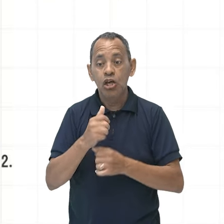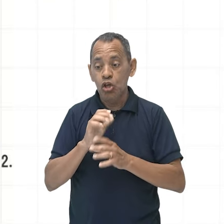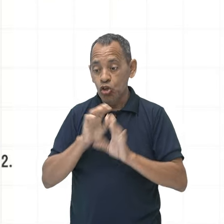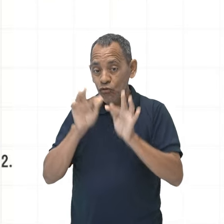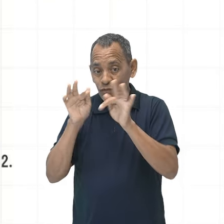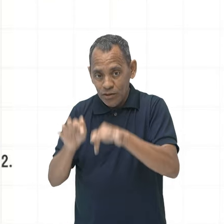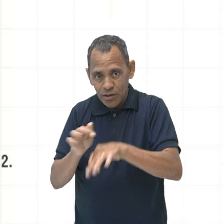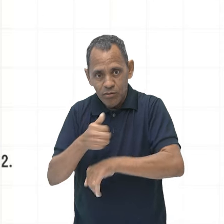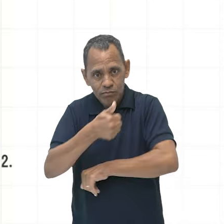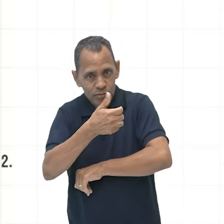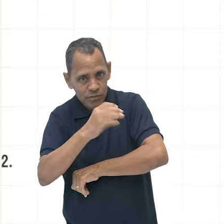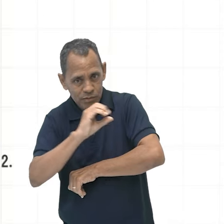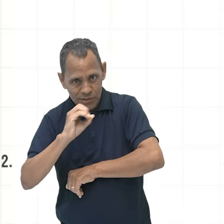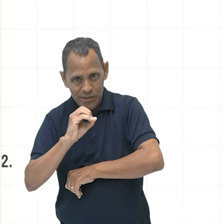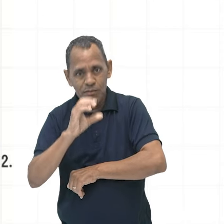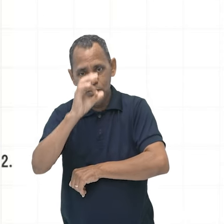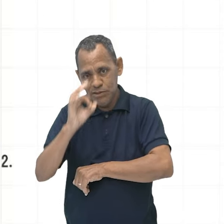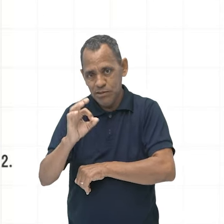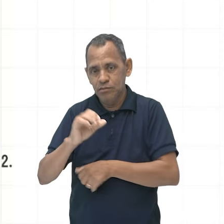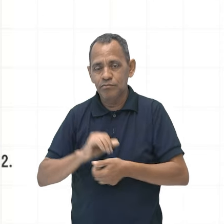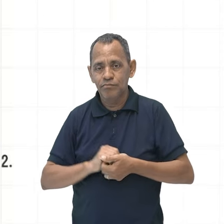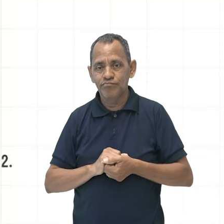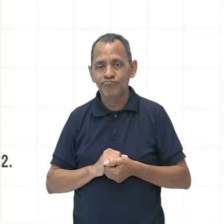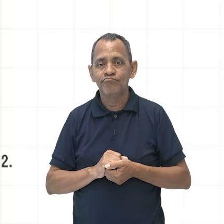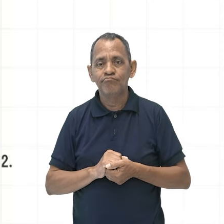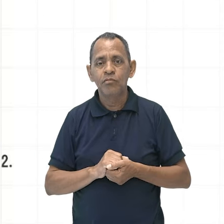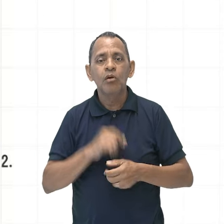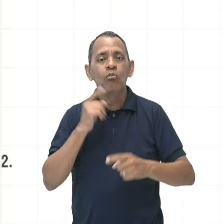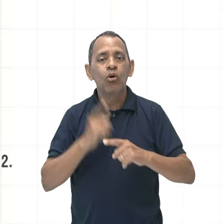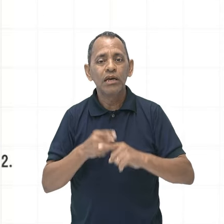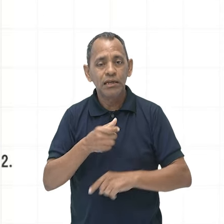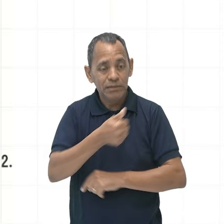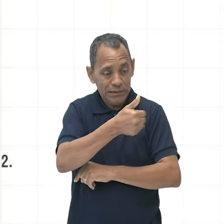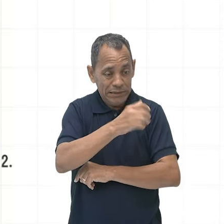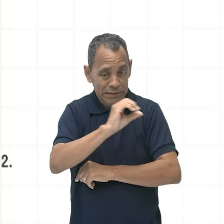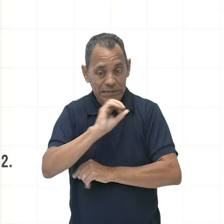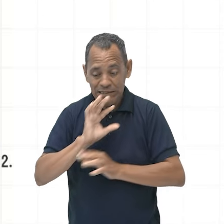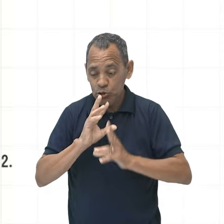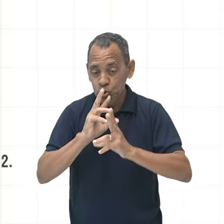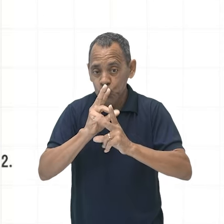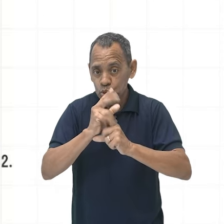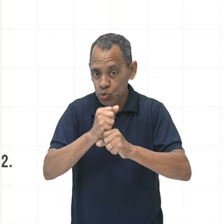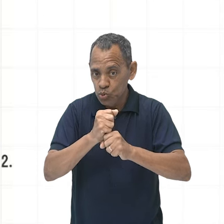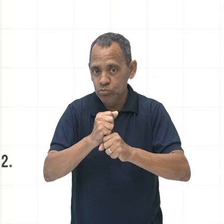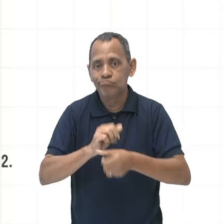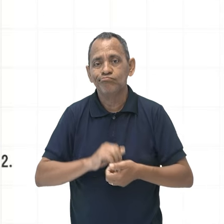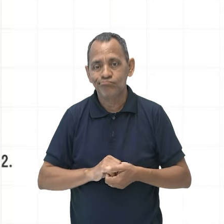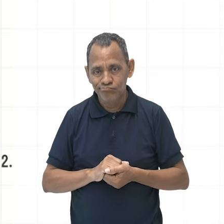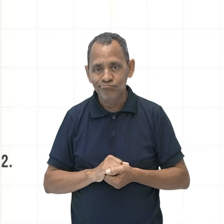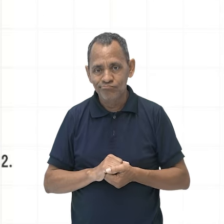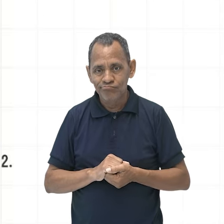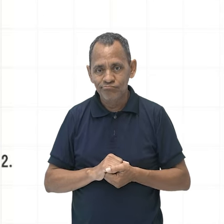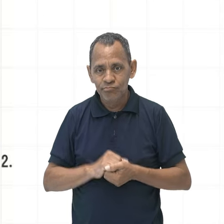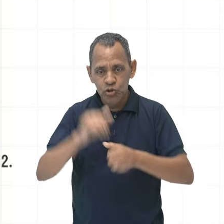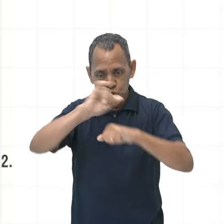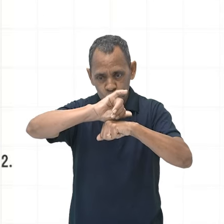5 percentuais, precisa dar 100%, porque 100% é o todo, né? De toda a